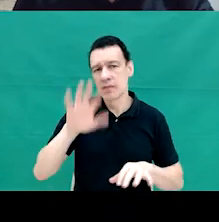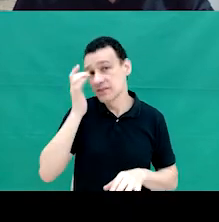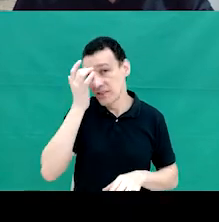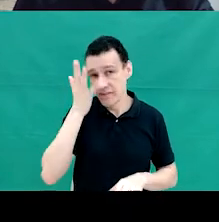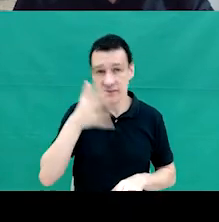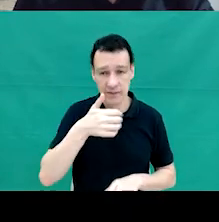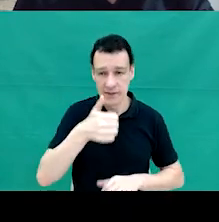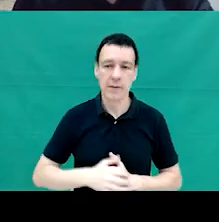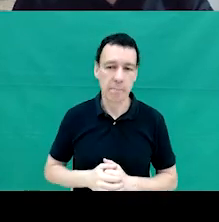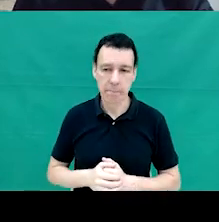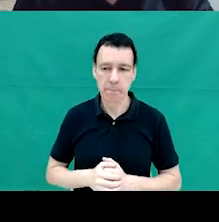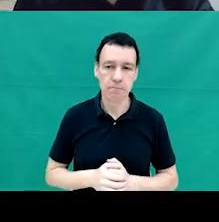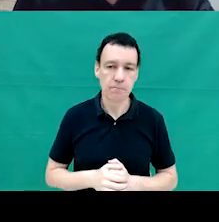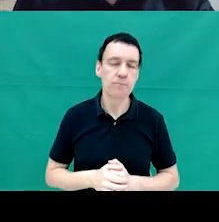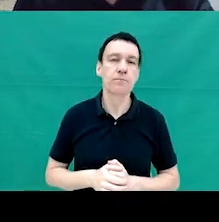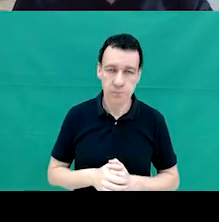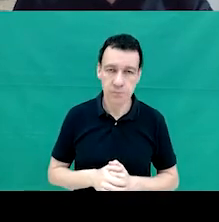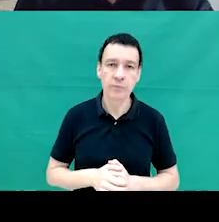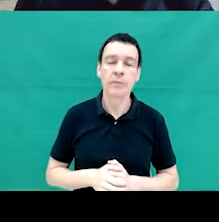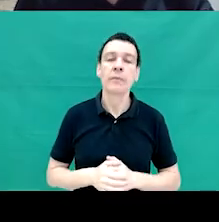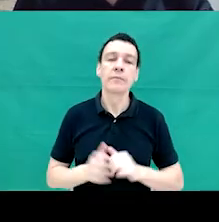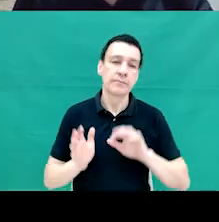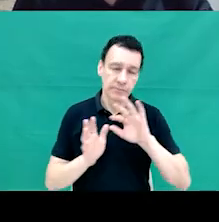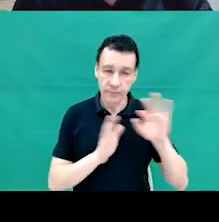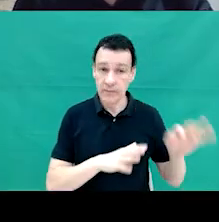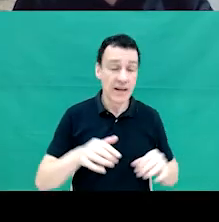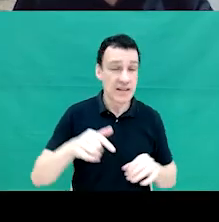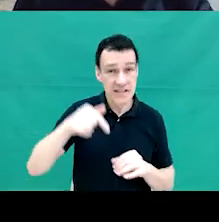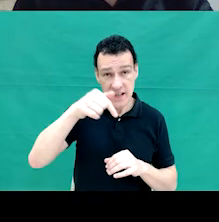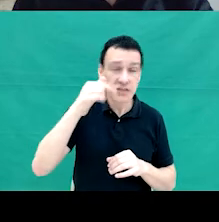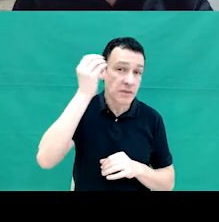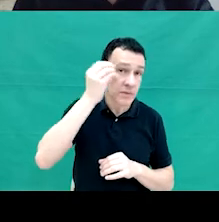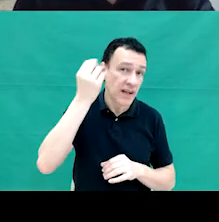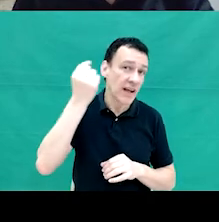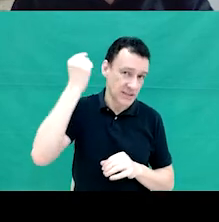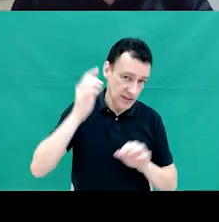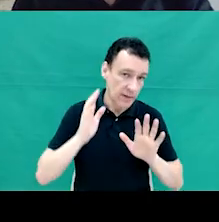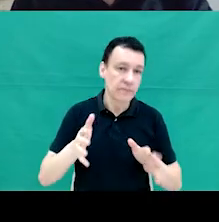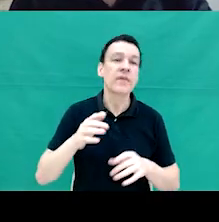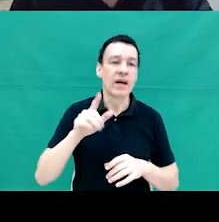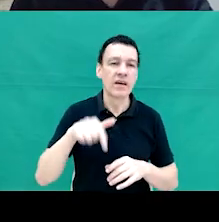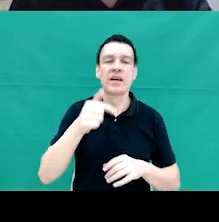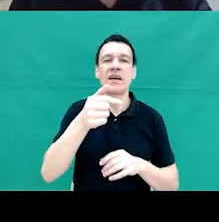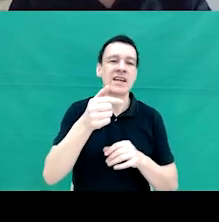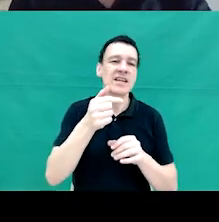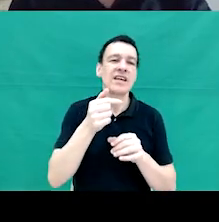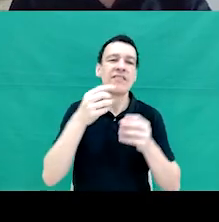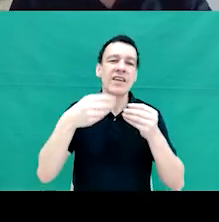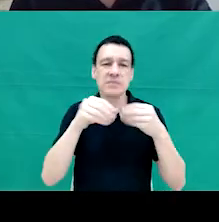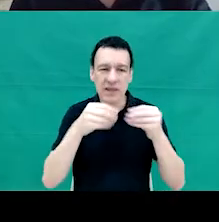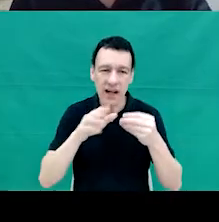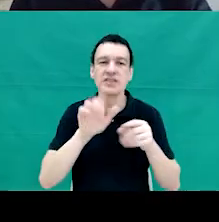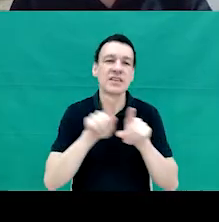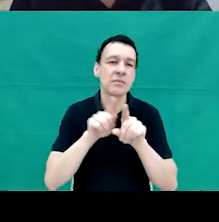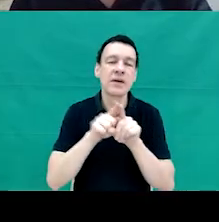Bem, a 7ª heurística fala de flexibilidade e eficiência de uso. Os pontos são fornecer